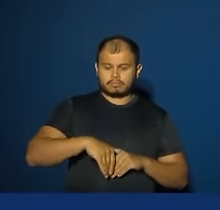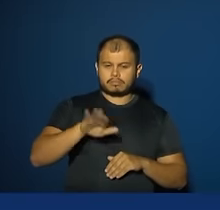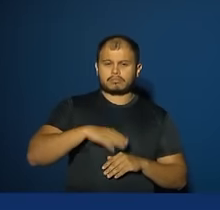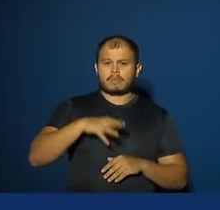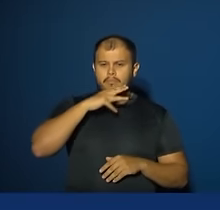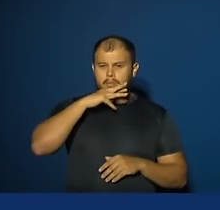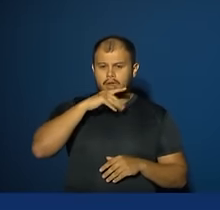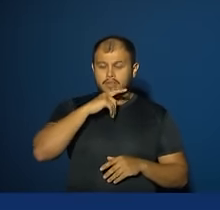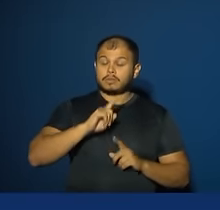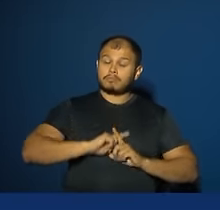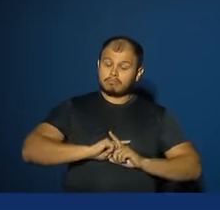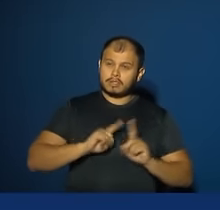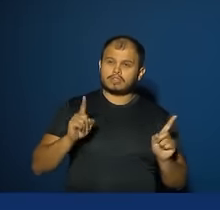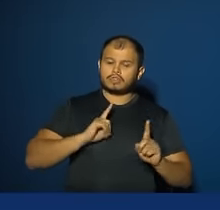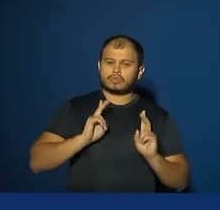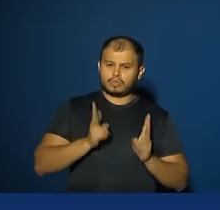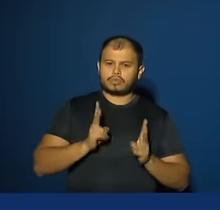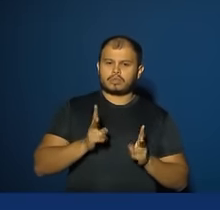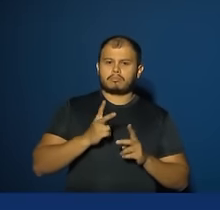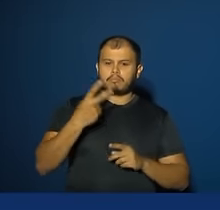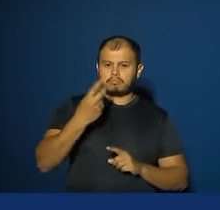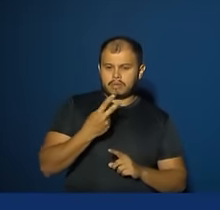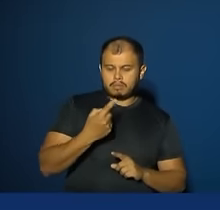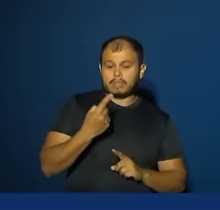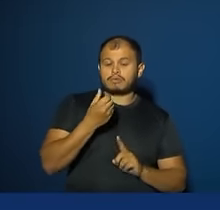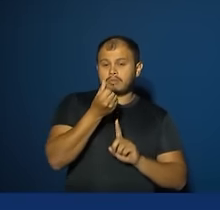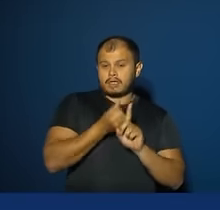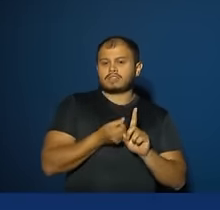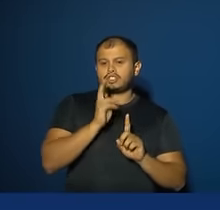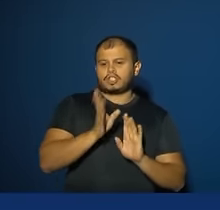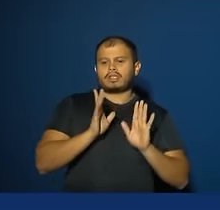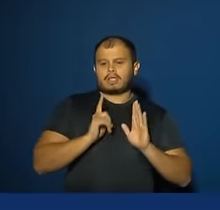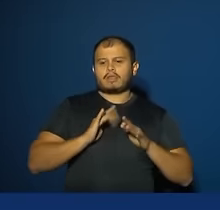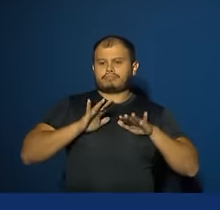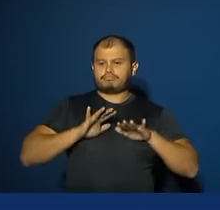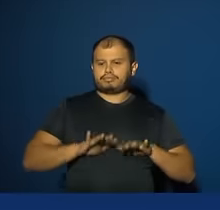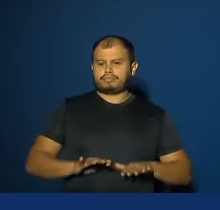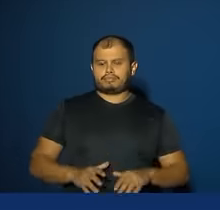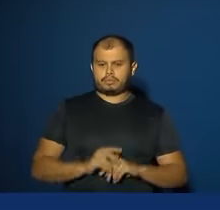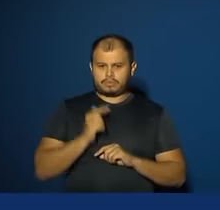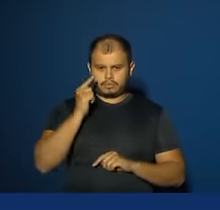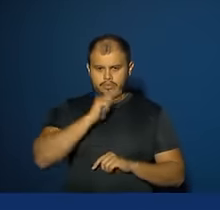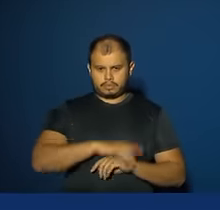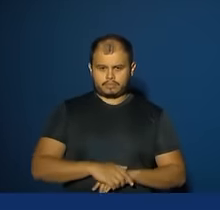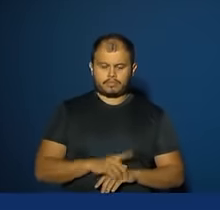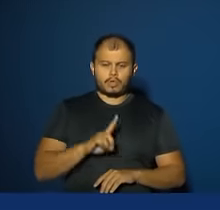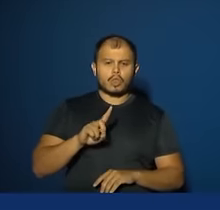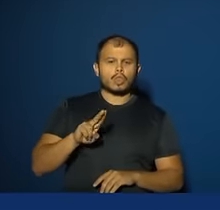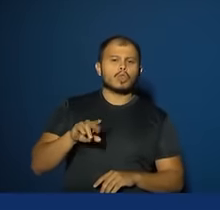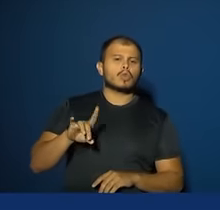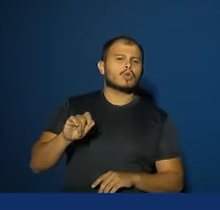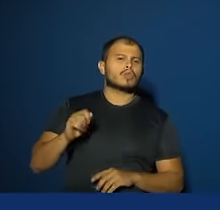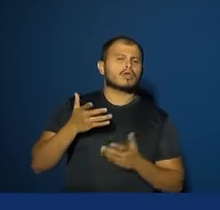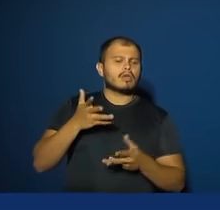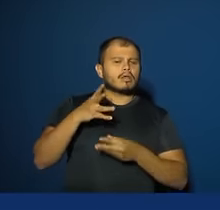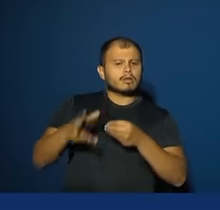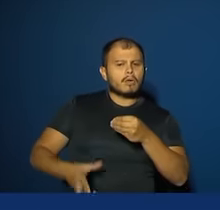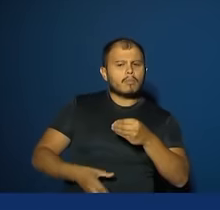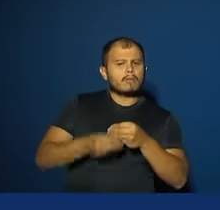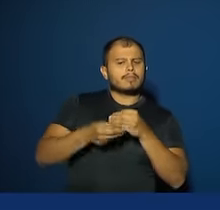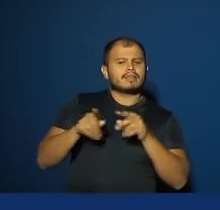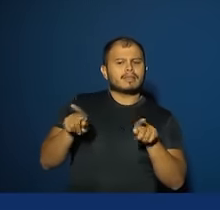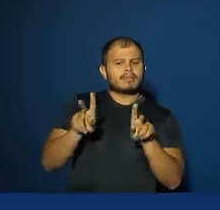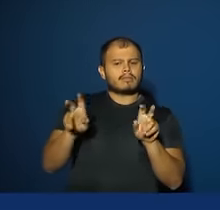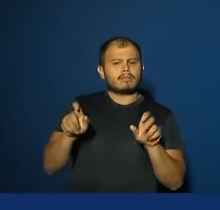continua confiante que, num primeiro semestre, a gente vai começar a ter esse afrouxamento. Tá perfeito. Duda, queria pedir para você complementar sobre